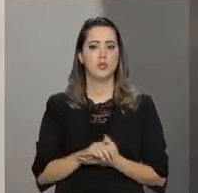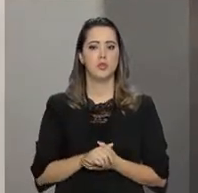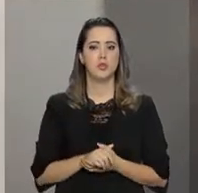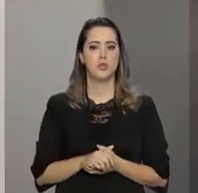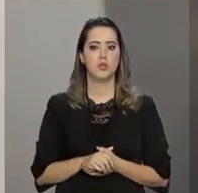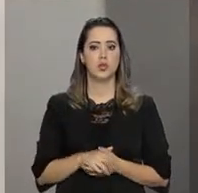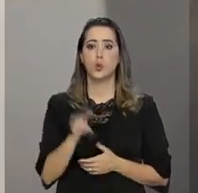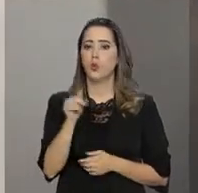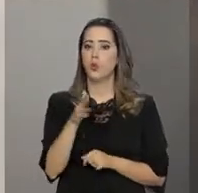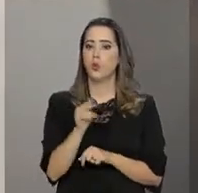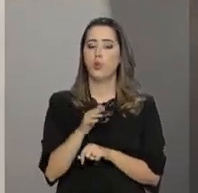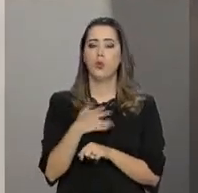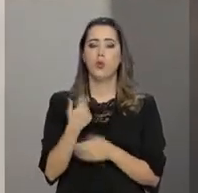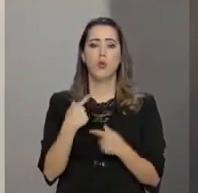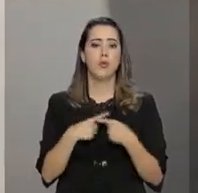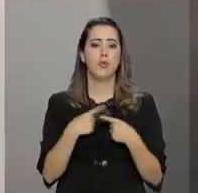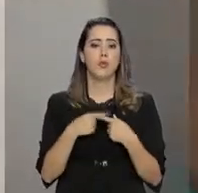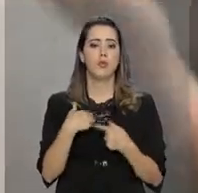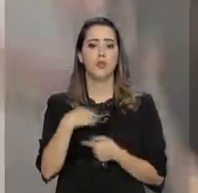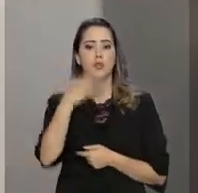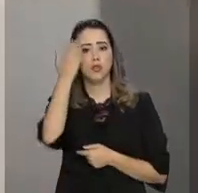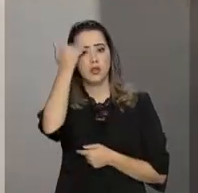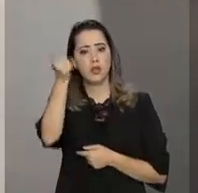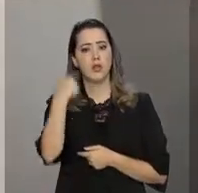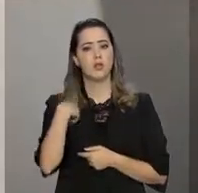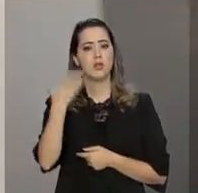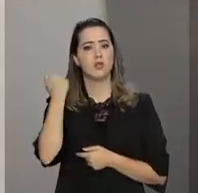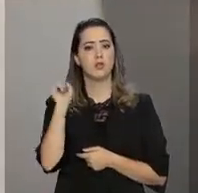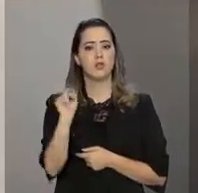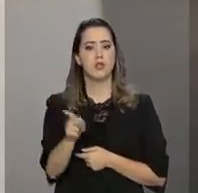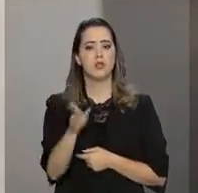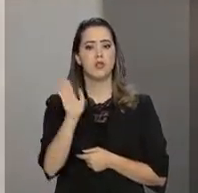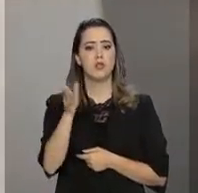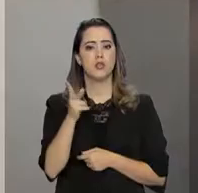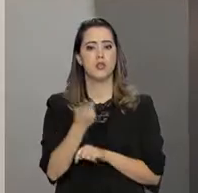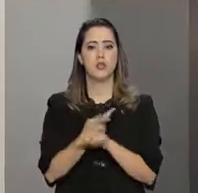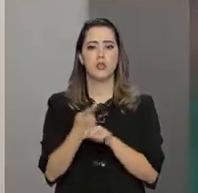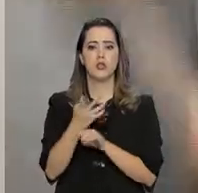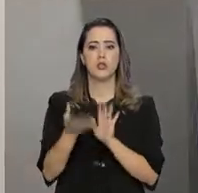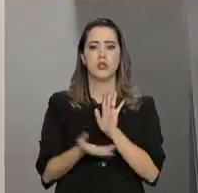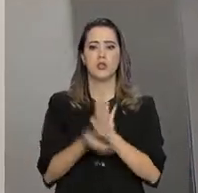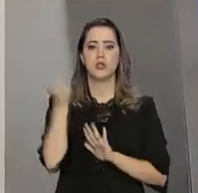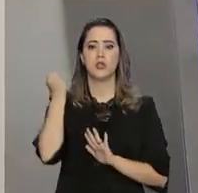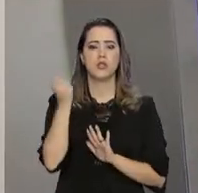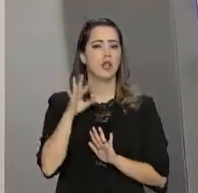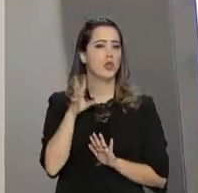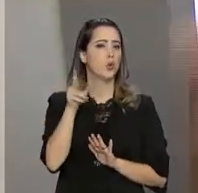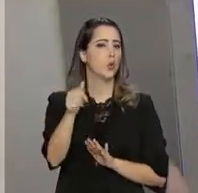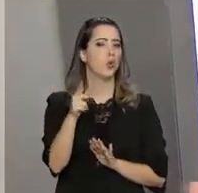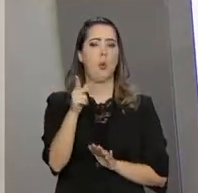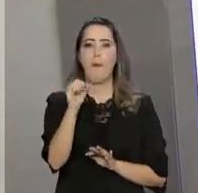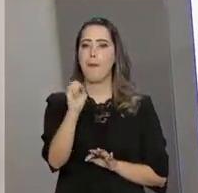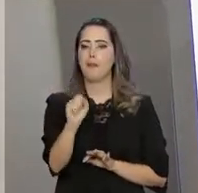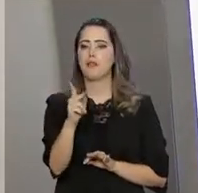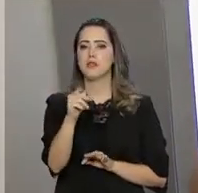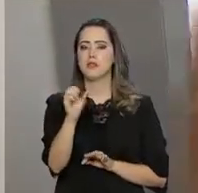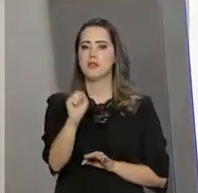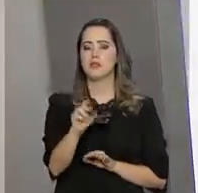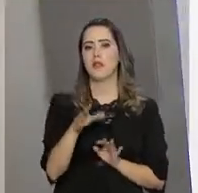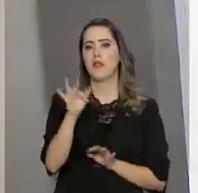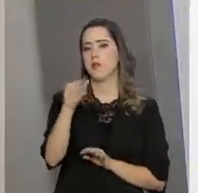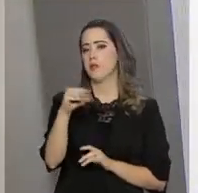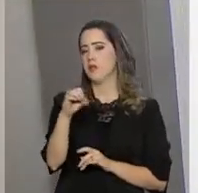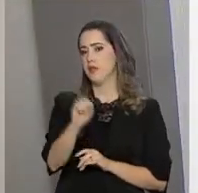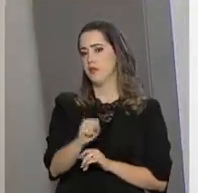não porque eu acho que quando eu me aposentei eu tirei pis/pasep tiley é fundo de